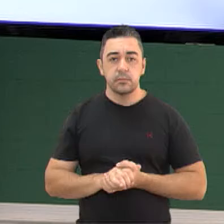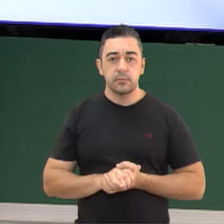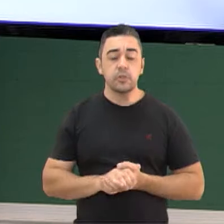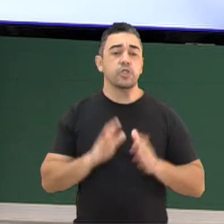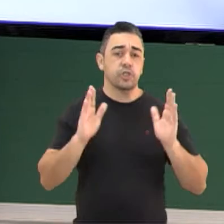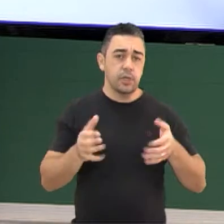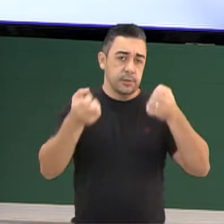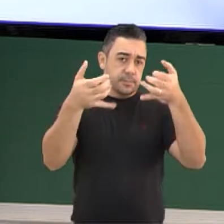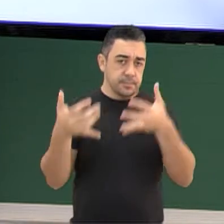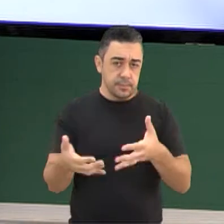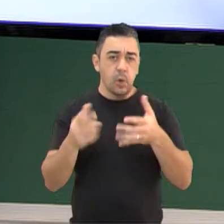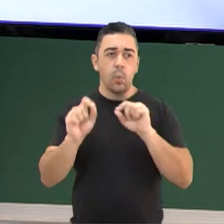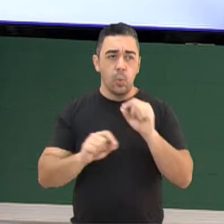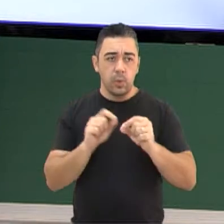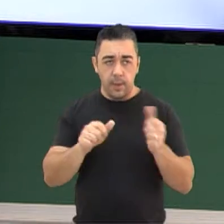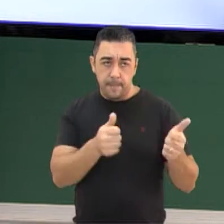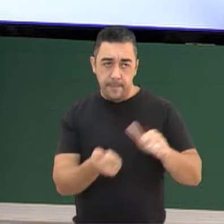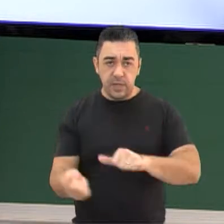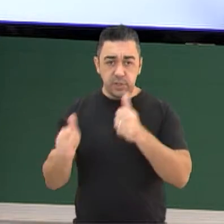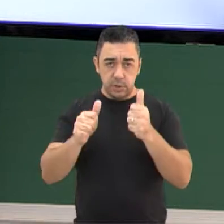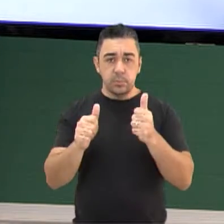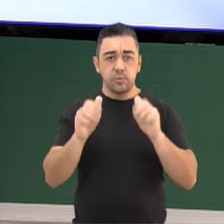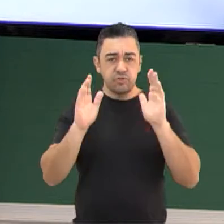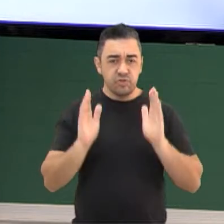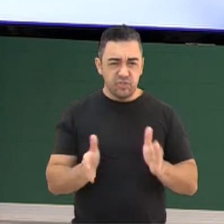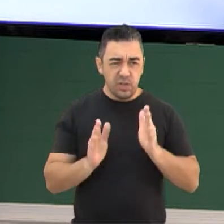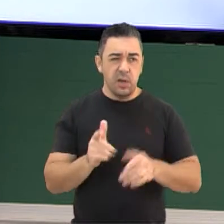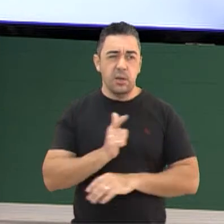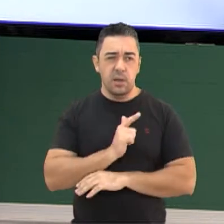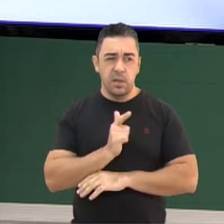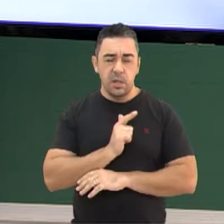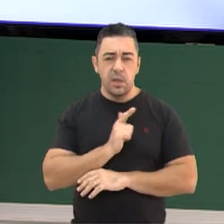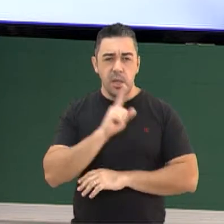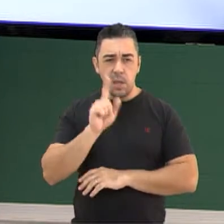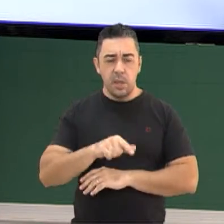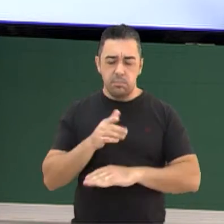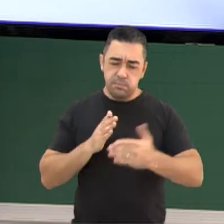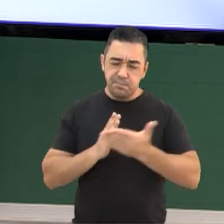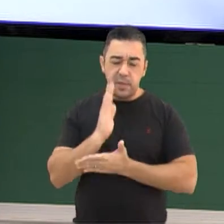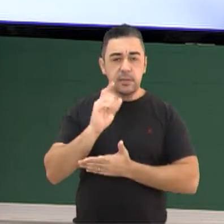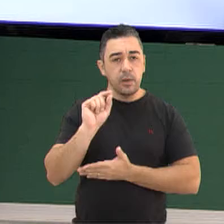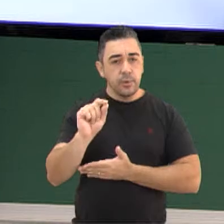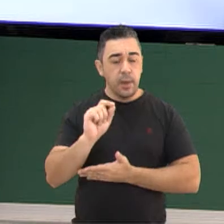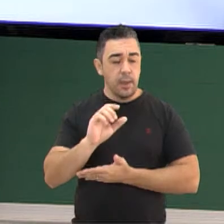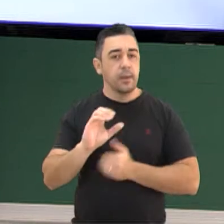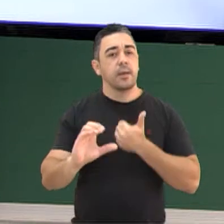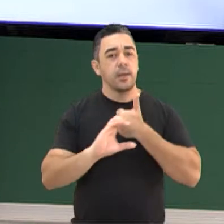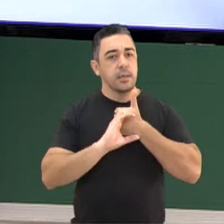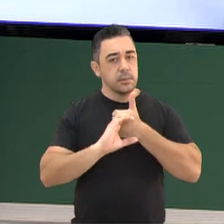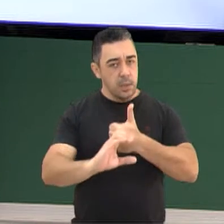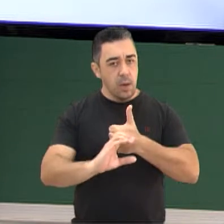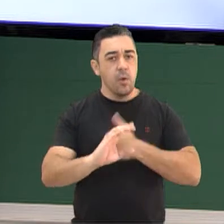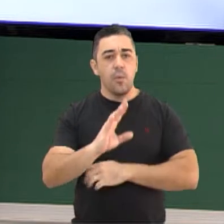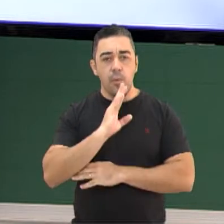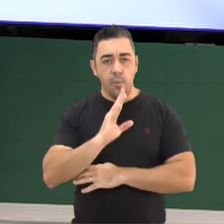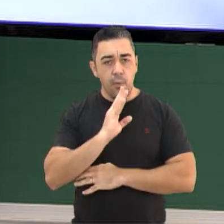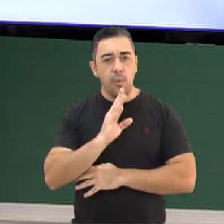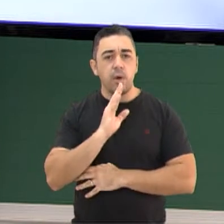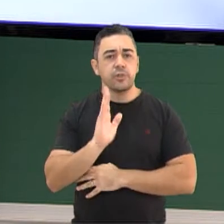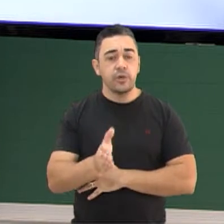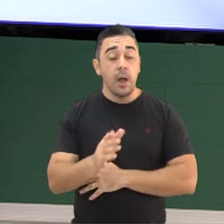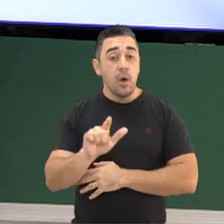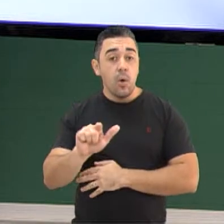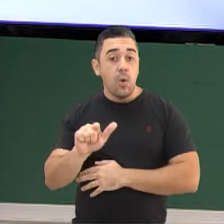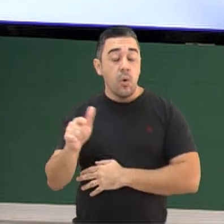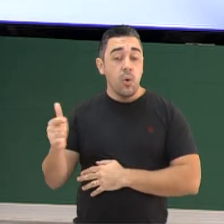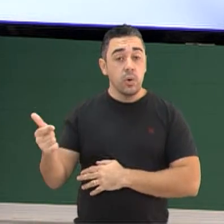Falamos então aqui do batismo, que é um ritual de passagem cristão, muito conhecido. Vamos